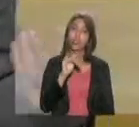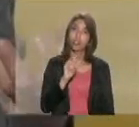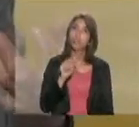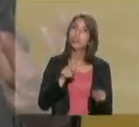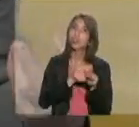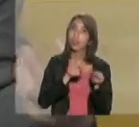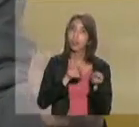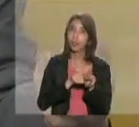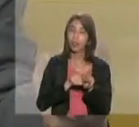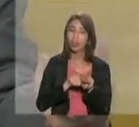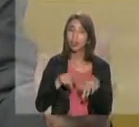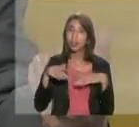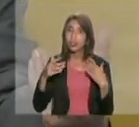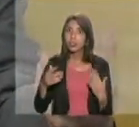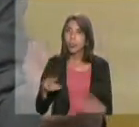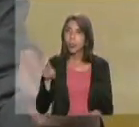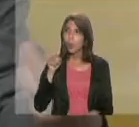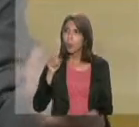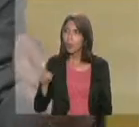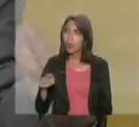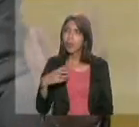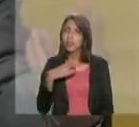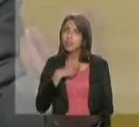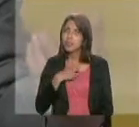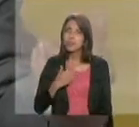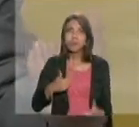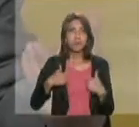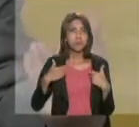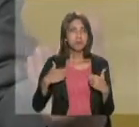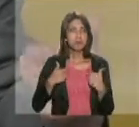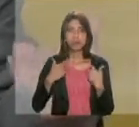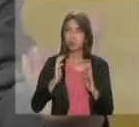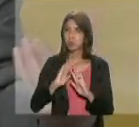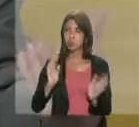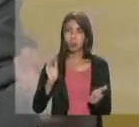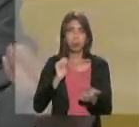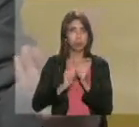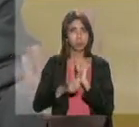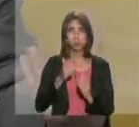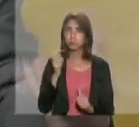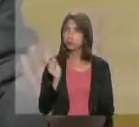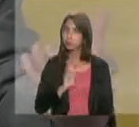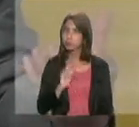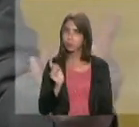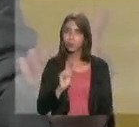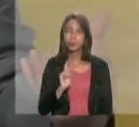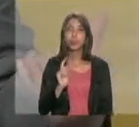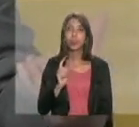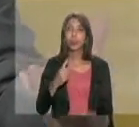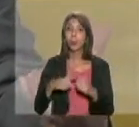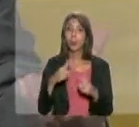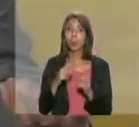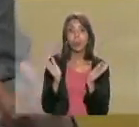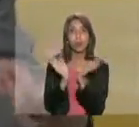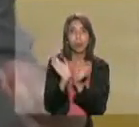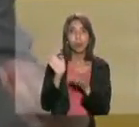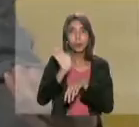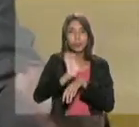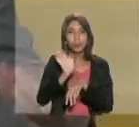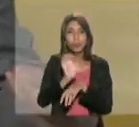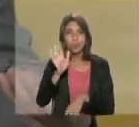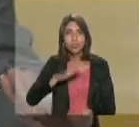também. Então há um orgulho em jogo, não é só do futebol, porque a